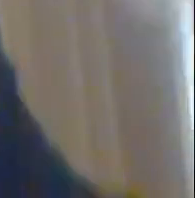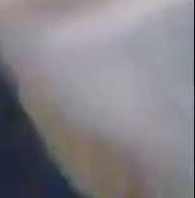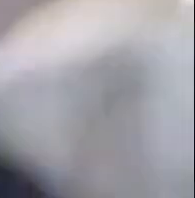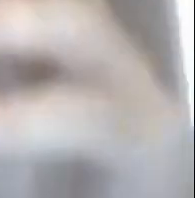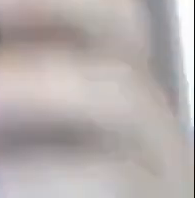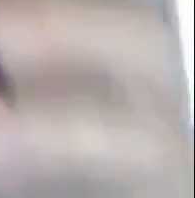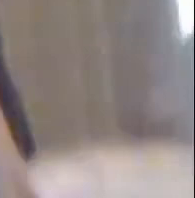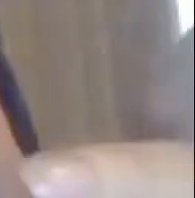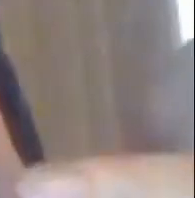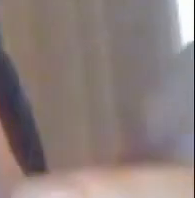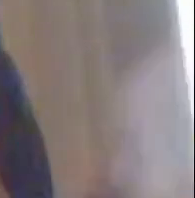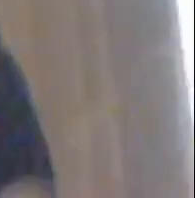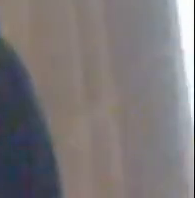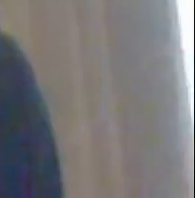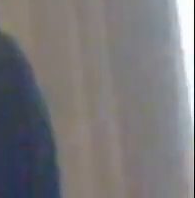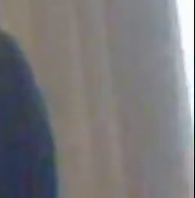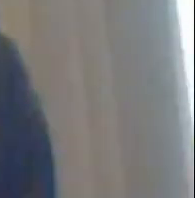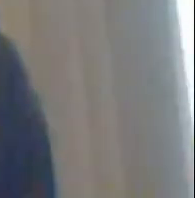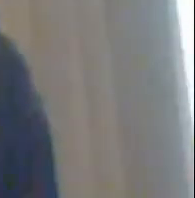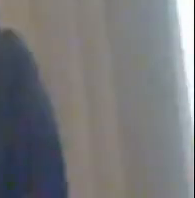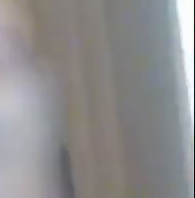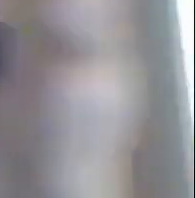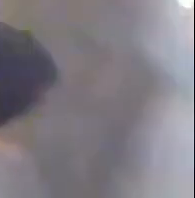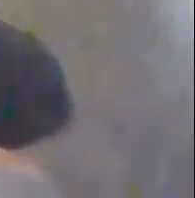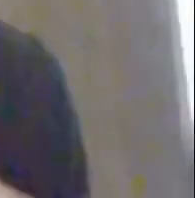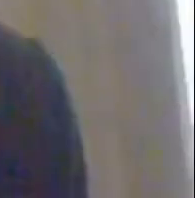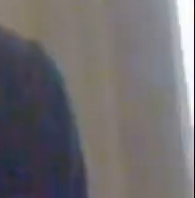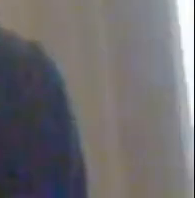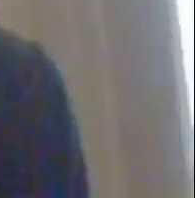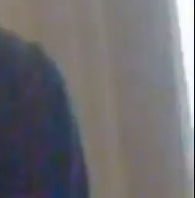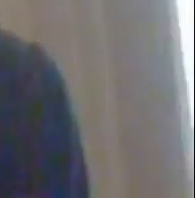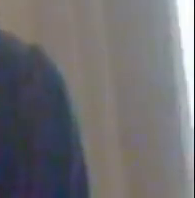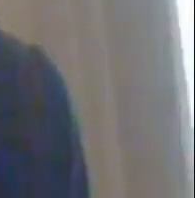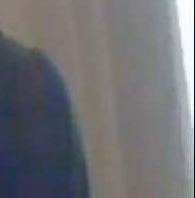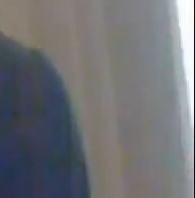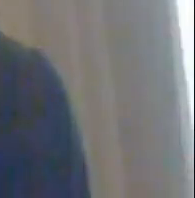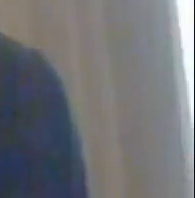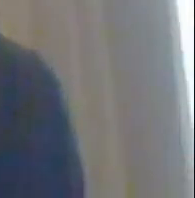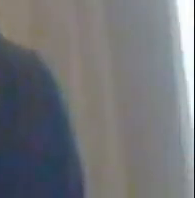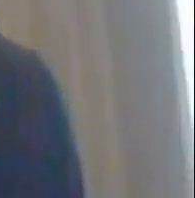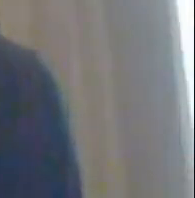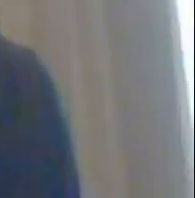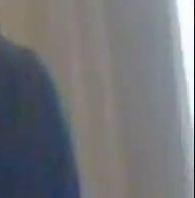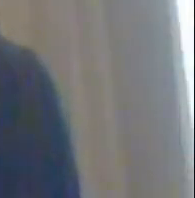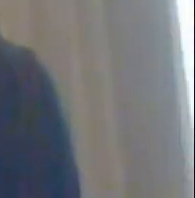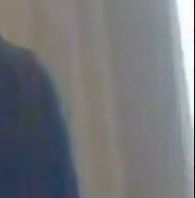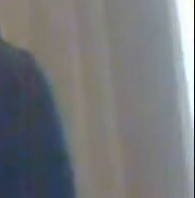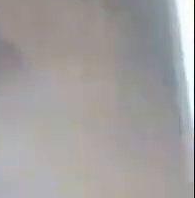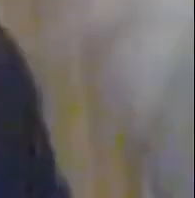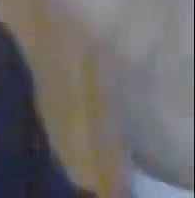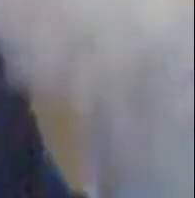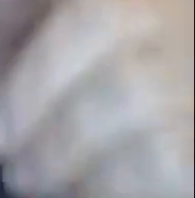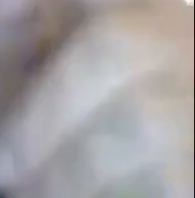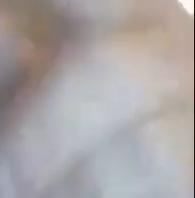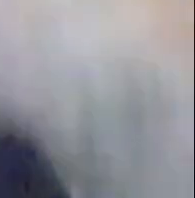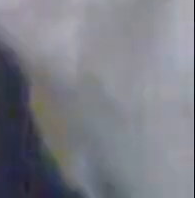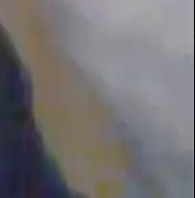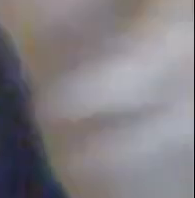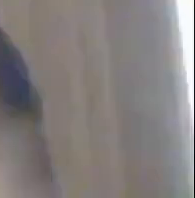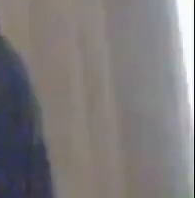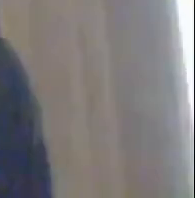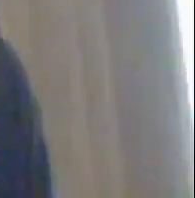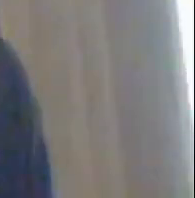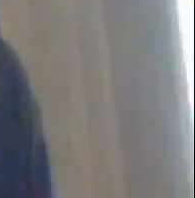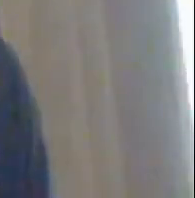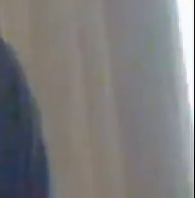descumpra o princípio polidor-pagador, na medida em que quem colocou o resíduo no mercado está tendo a sua destinação final bancada